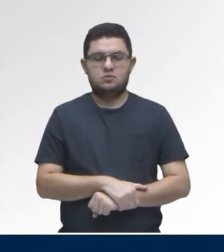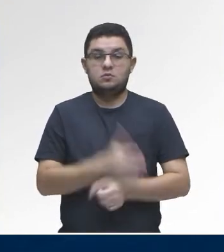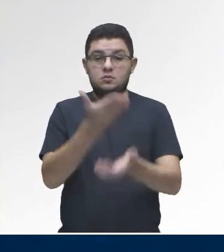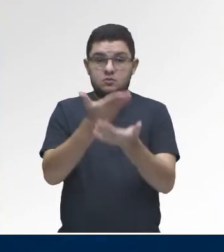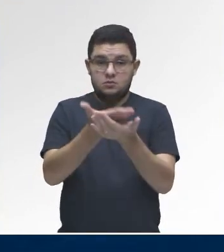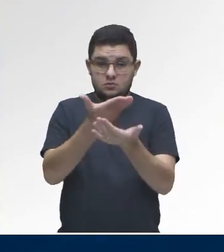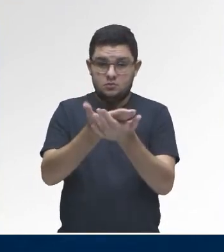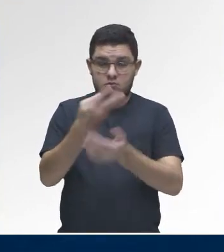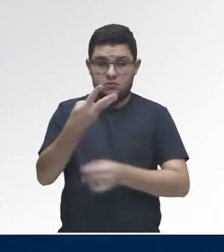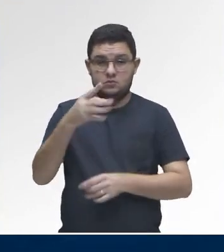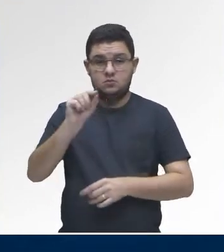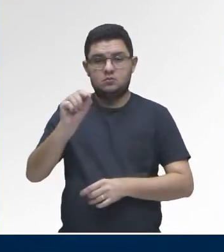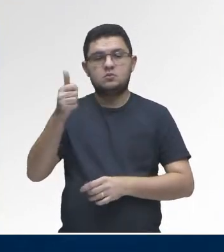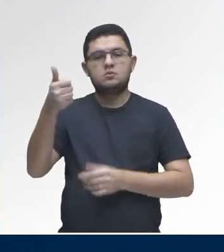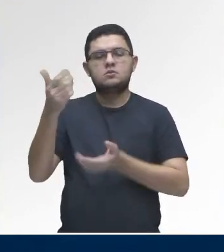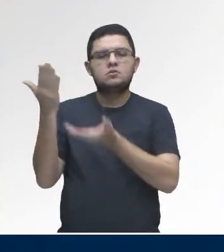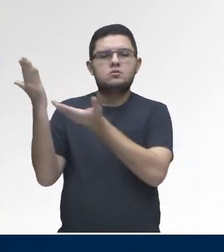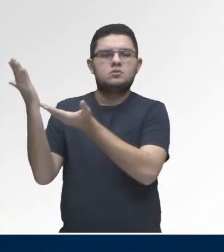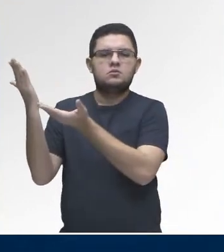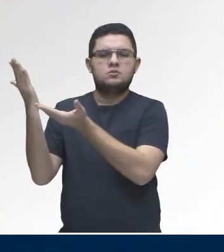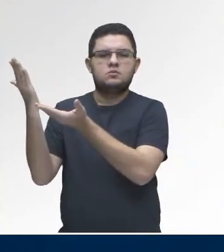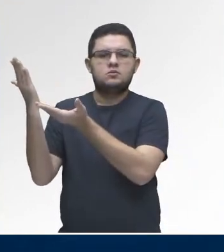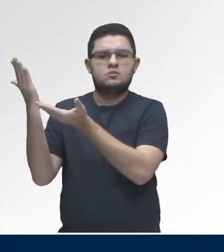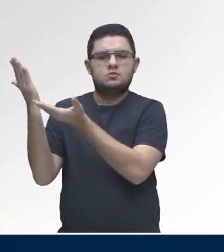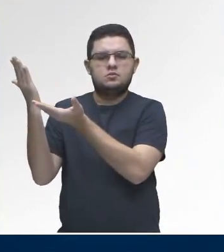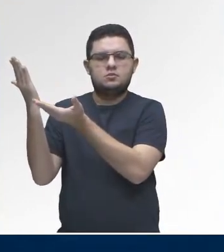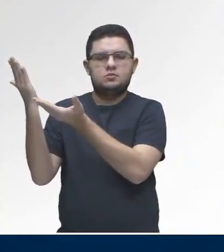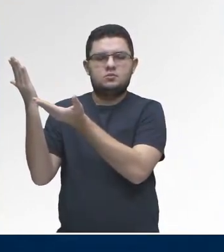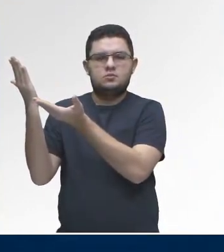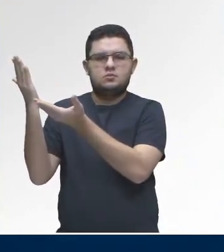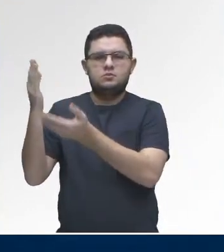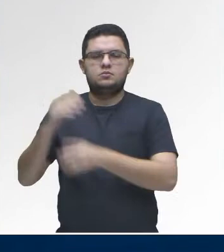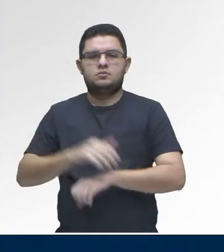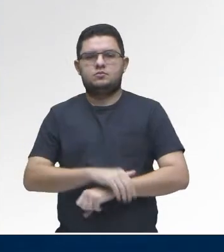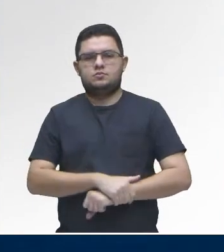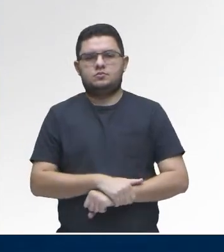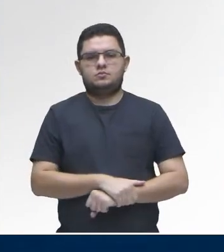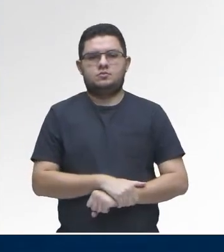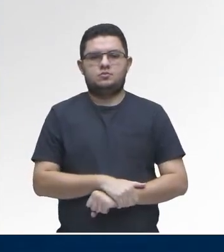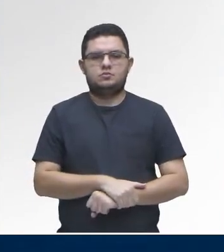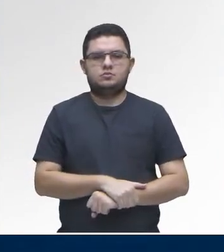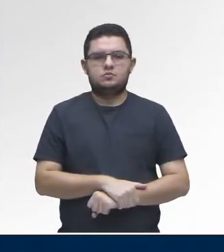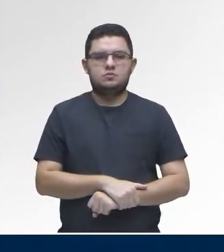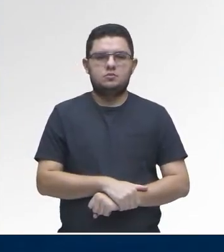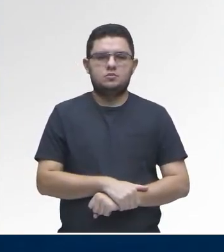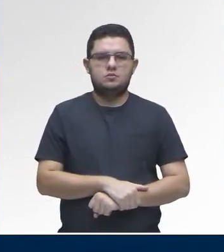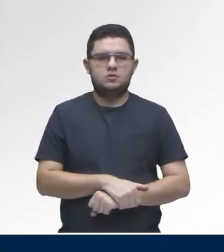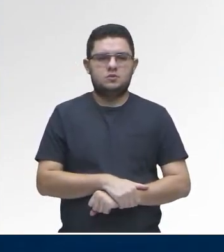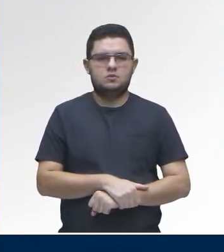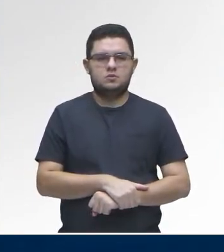Aula 3.1. Conteúdo. Equação do primeiro grau.